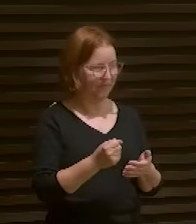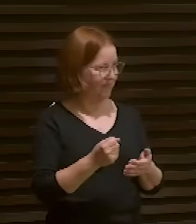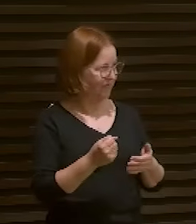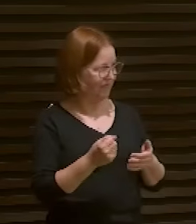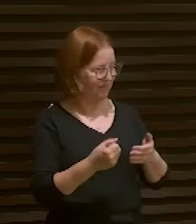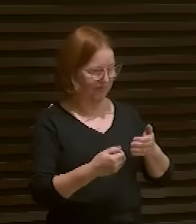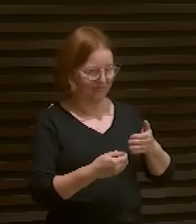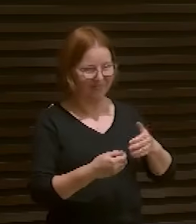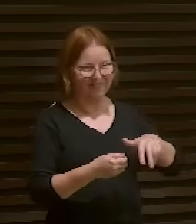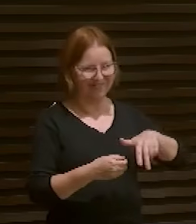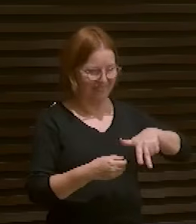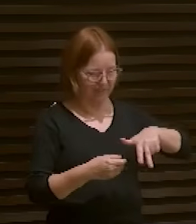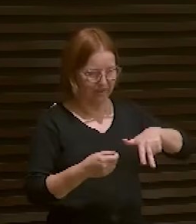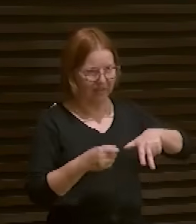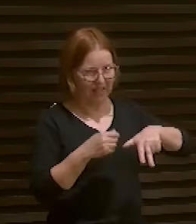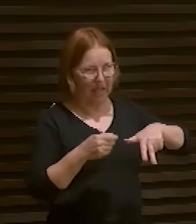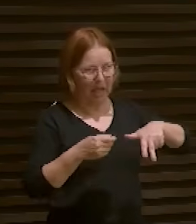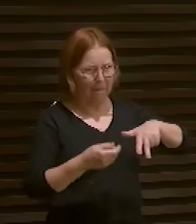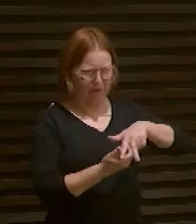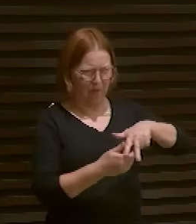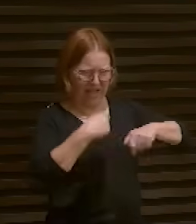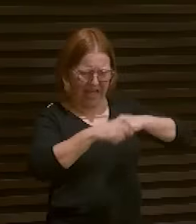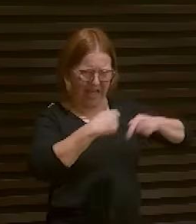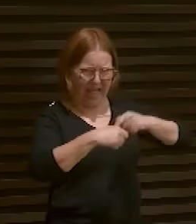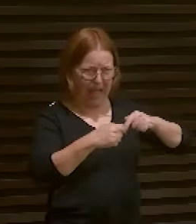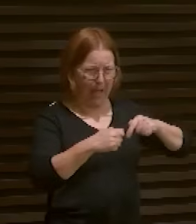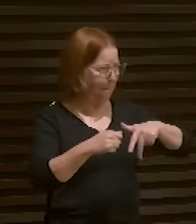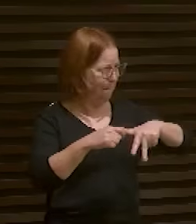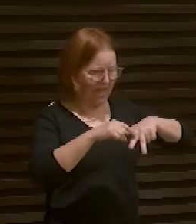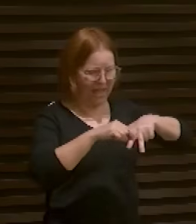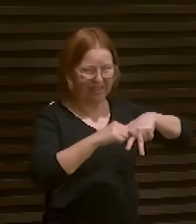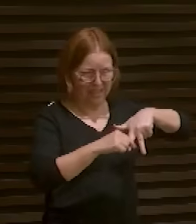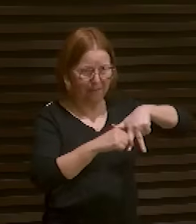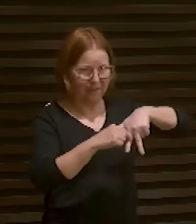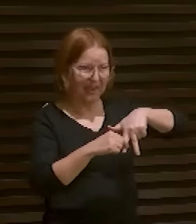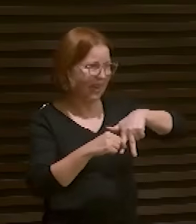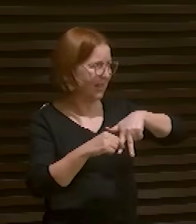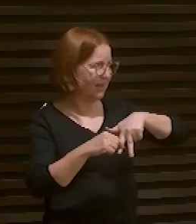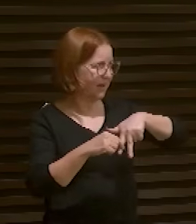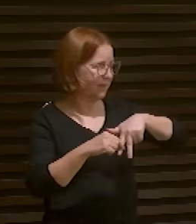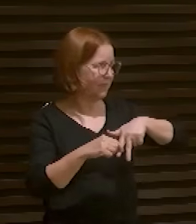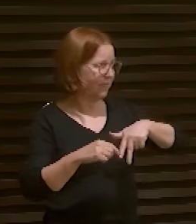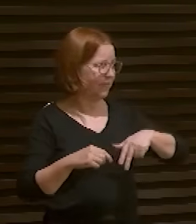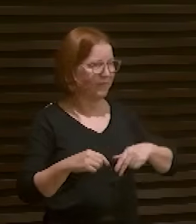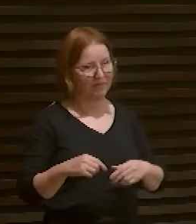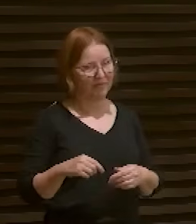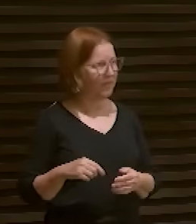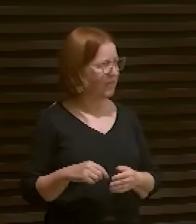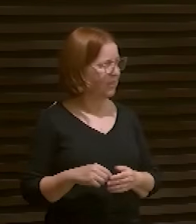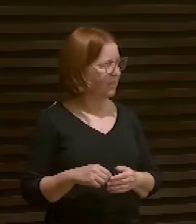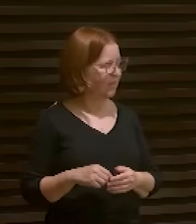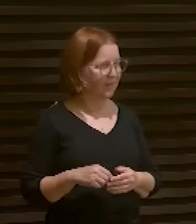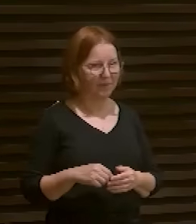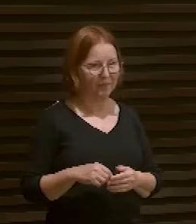amarra. Pega a outra mão, amarra. Aí o casal, faz de conta, mataram